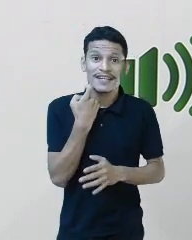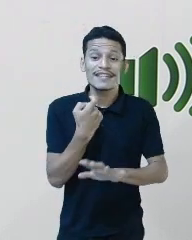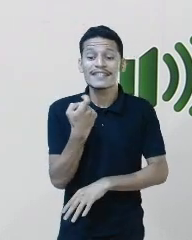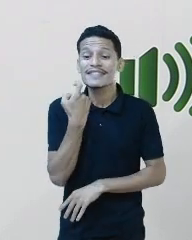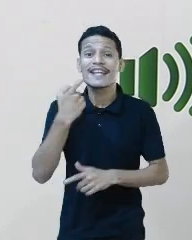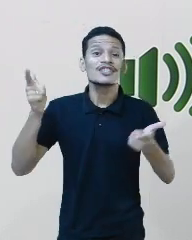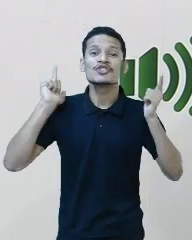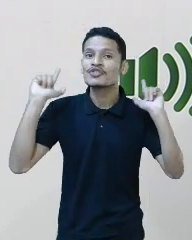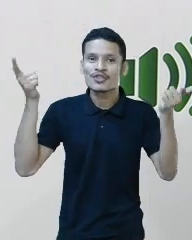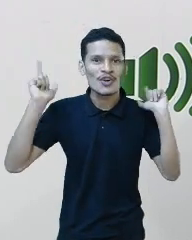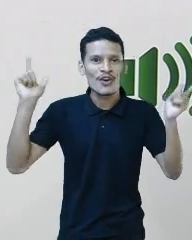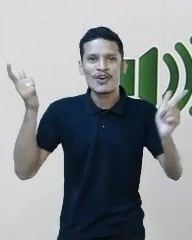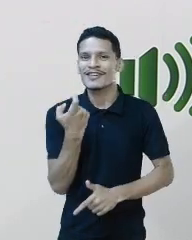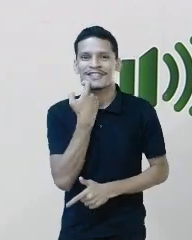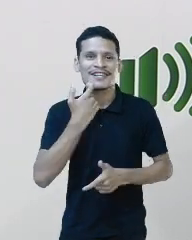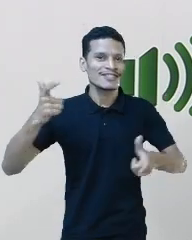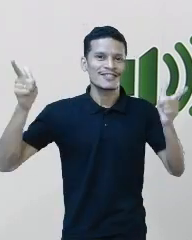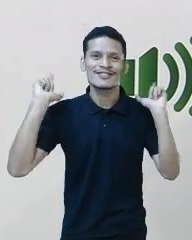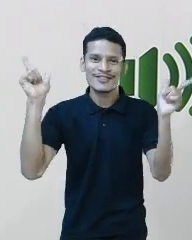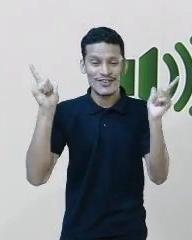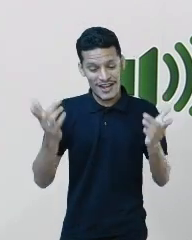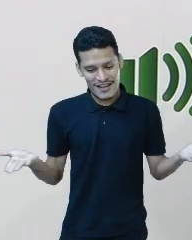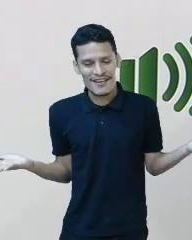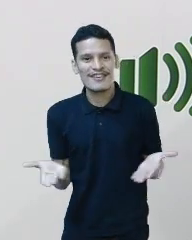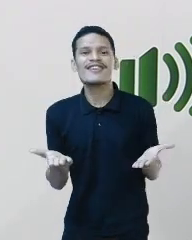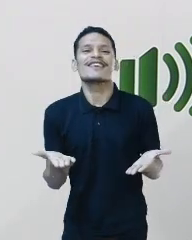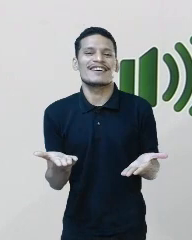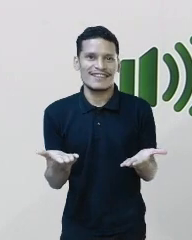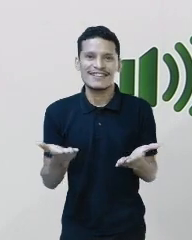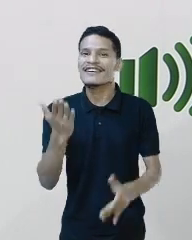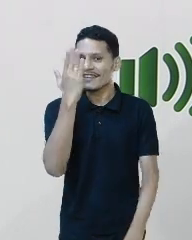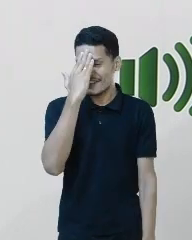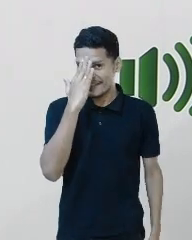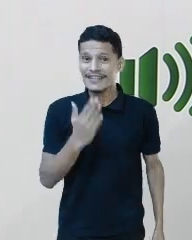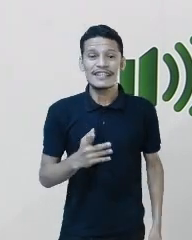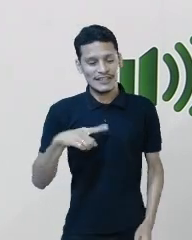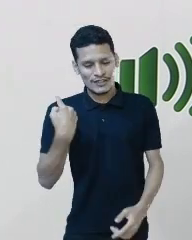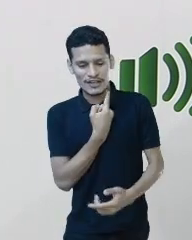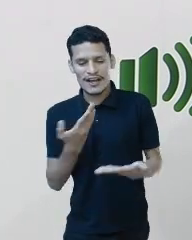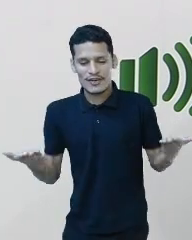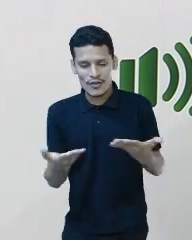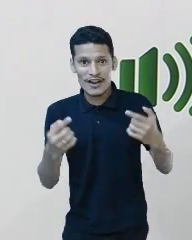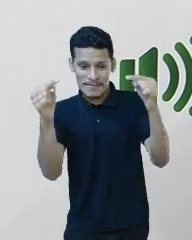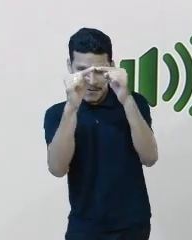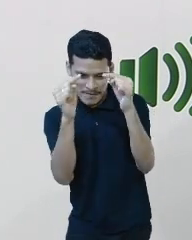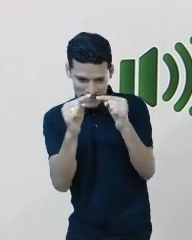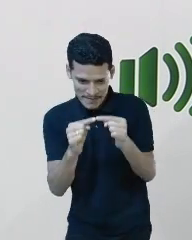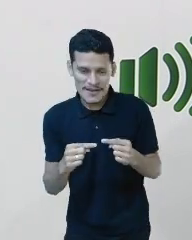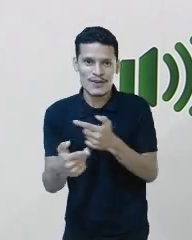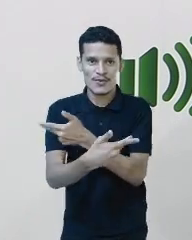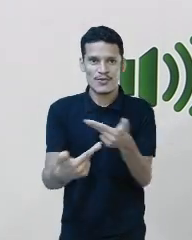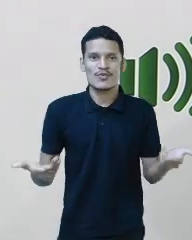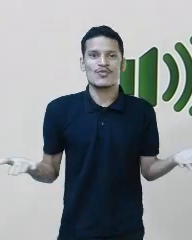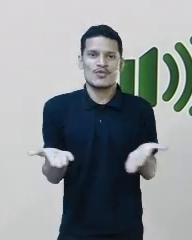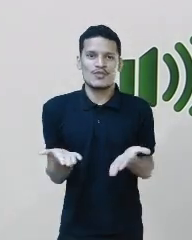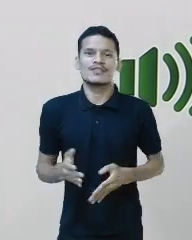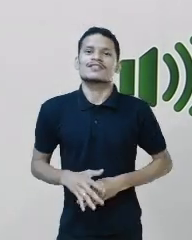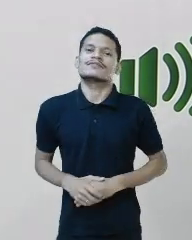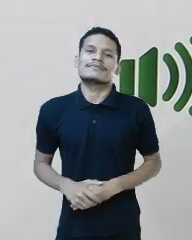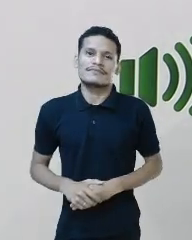Sextou. Então, nesse clima de sexta-feira, a gente vai concordar nas coisas de hoje. Então, vamos lá.